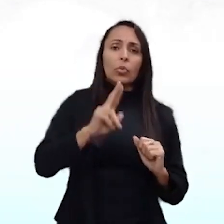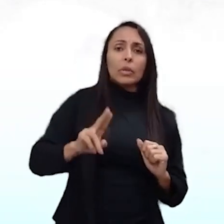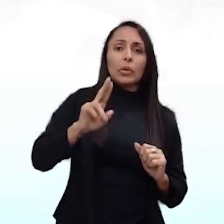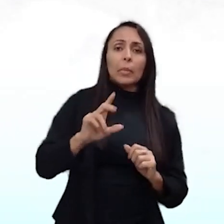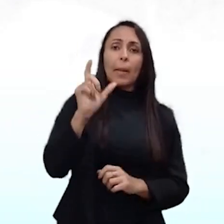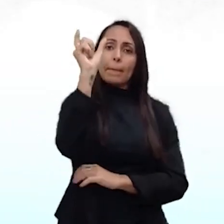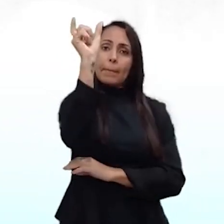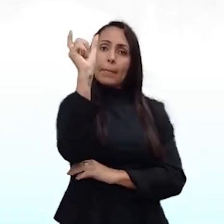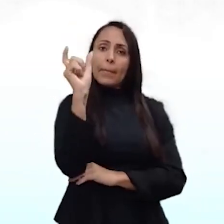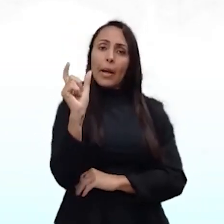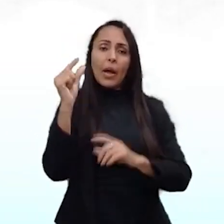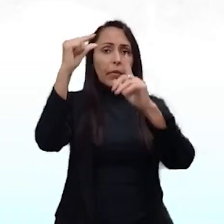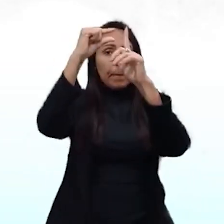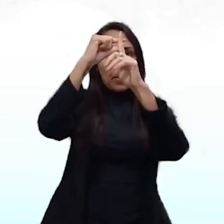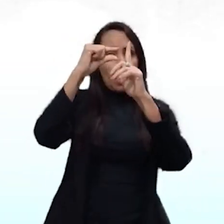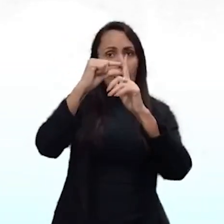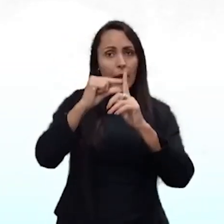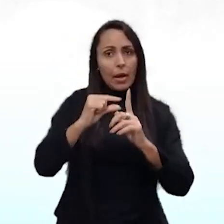palavra